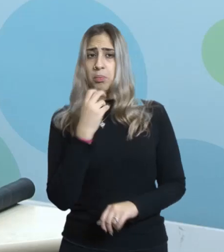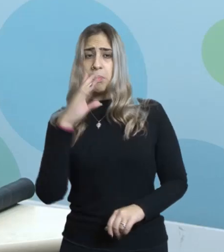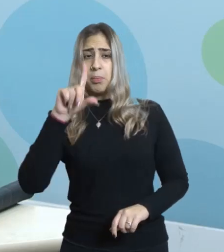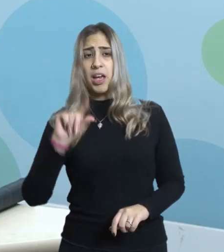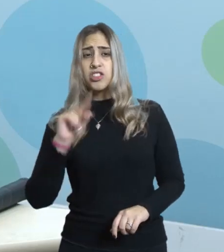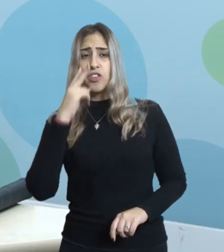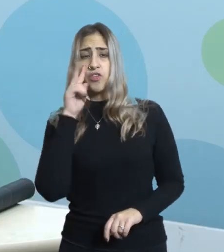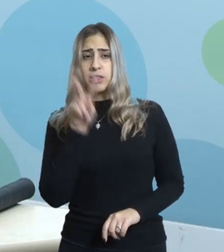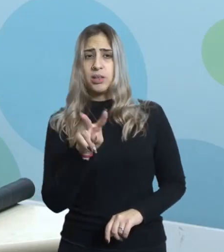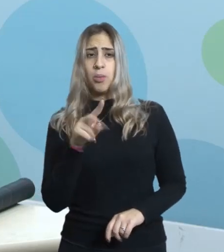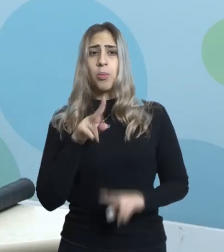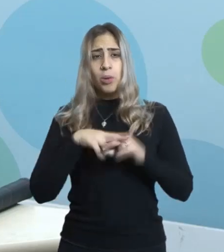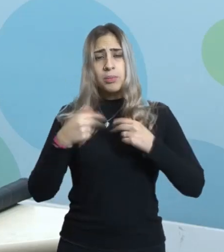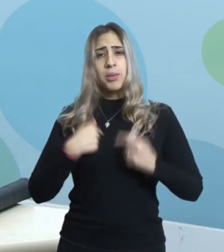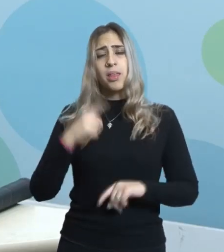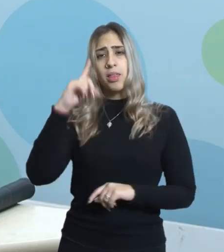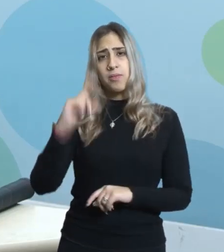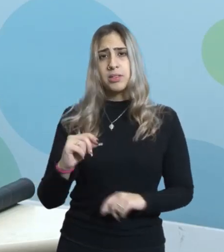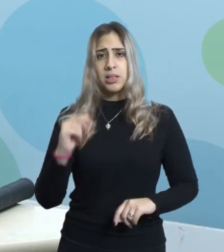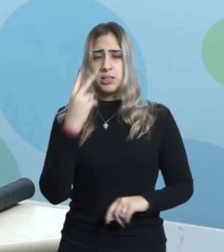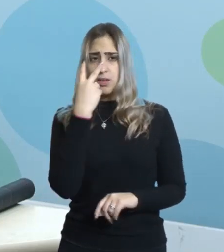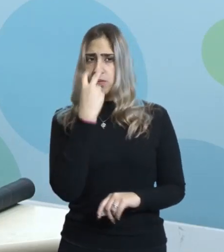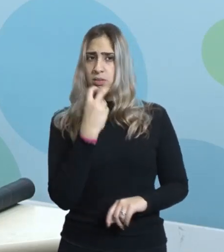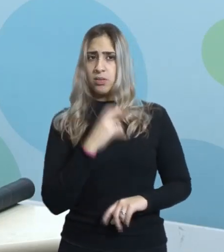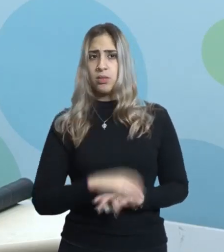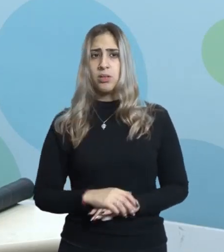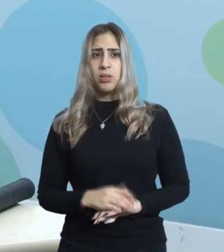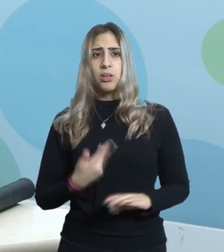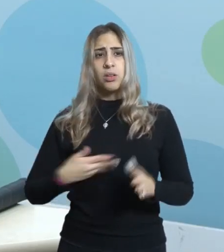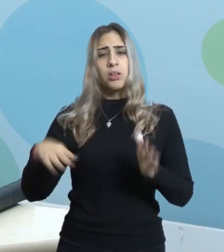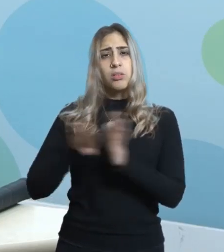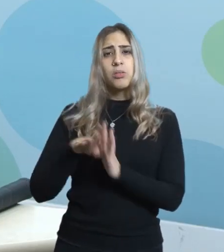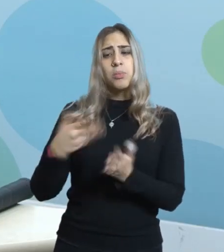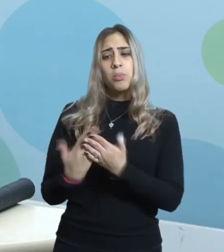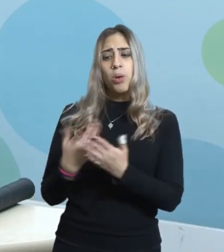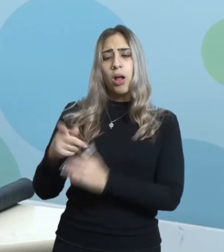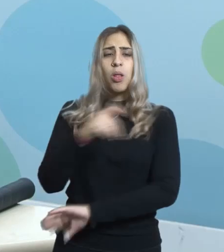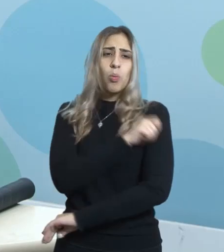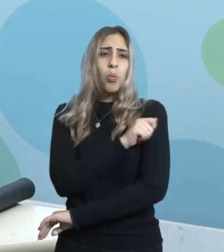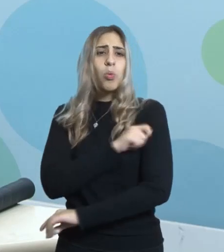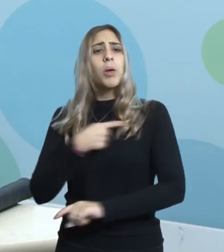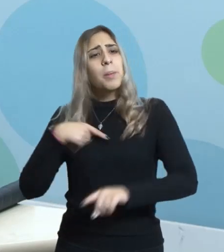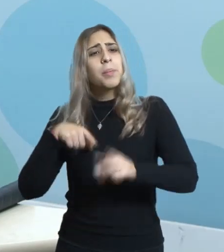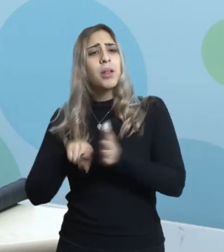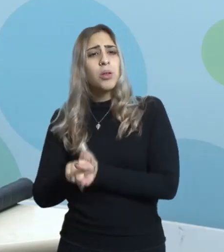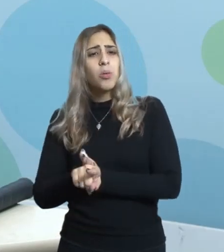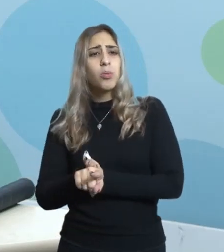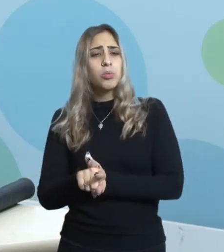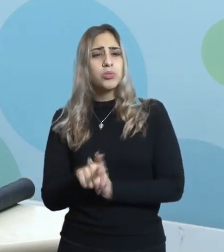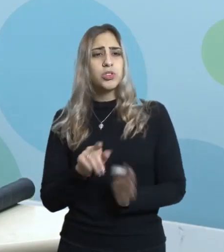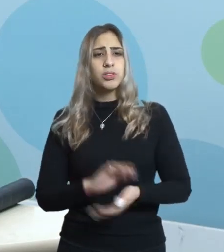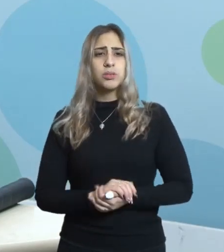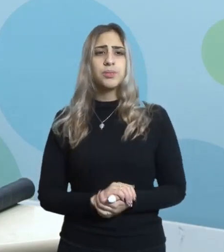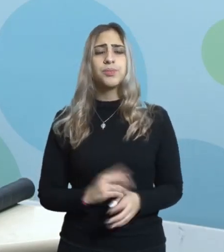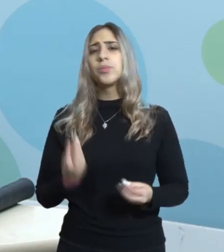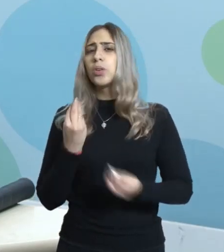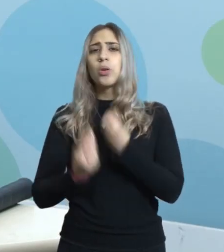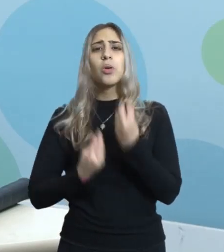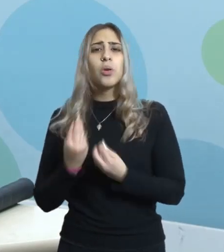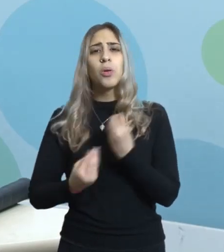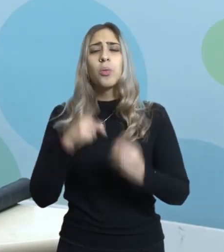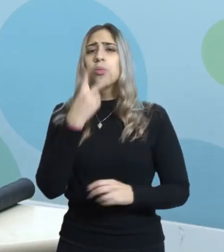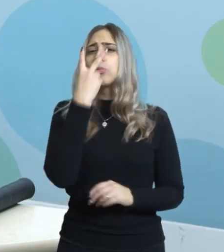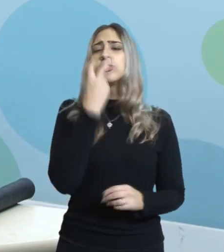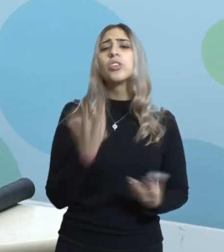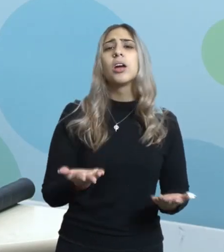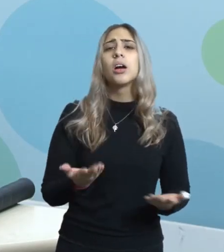visual. Sugestão, chegue para o aluno e pergunte para ele como ele